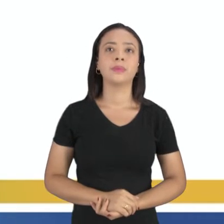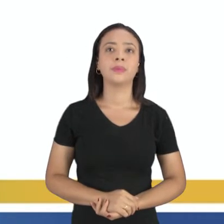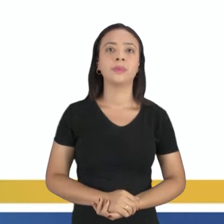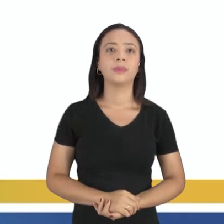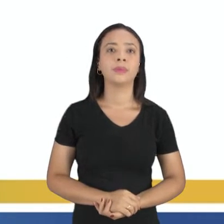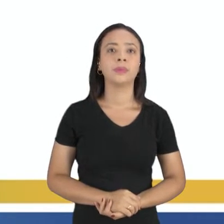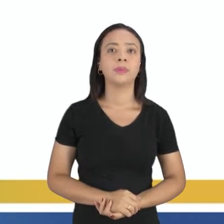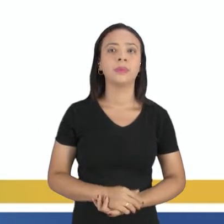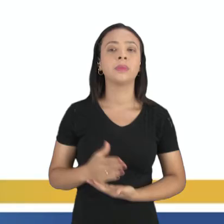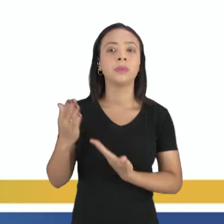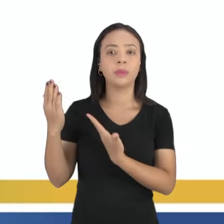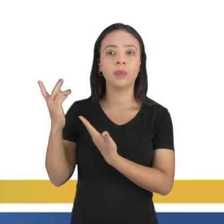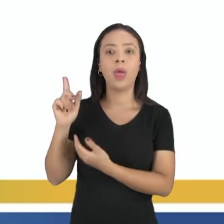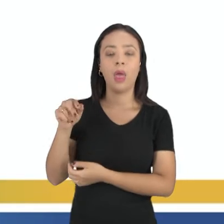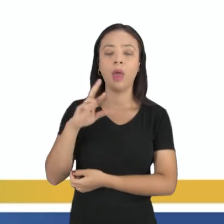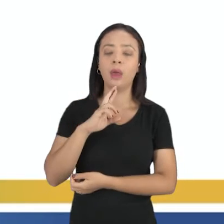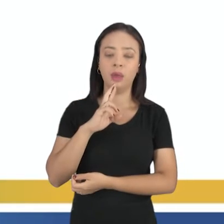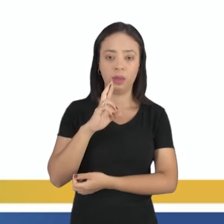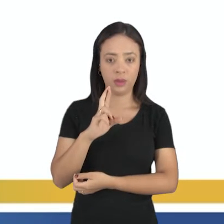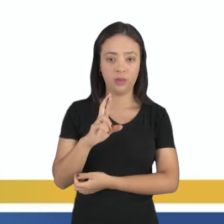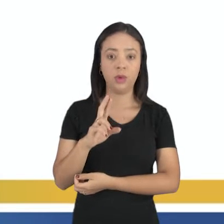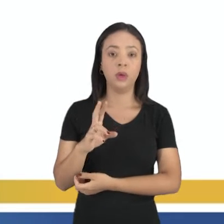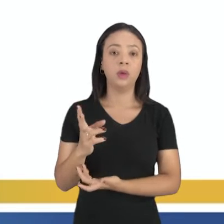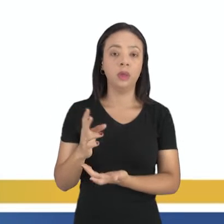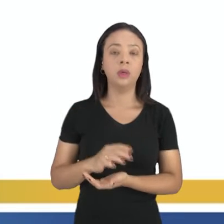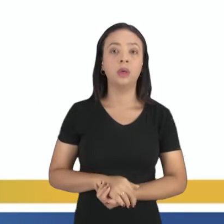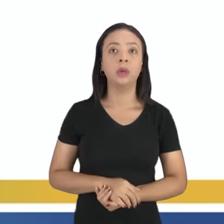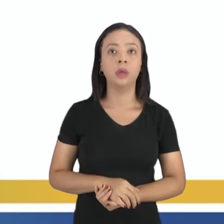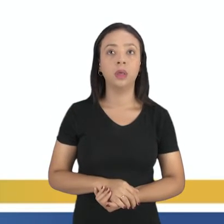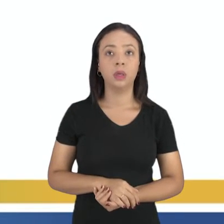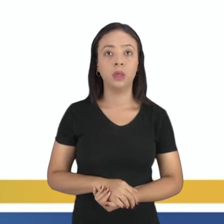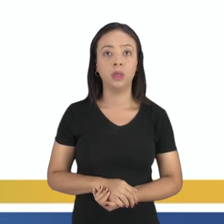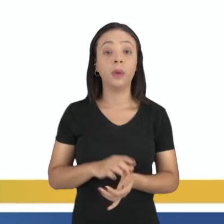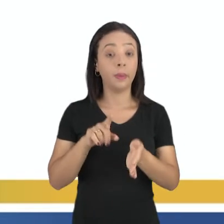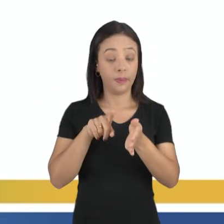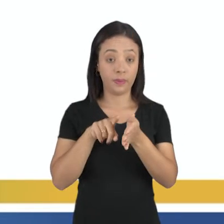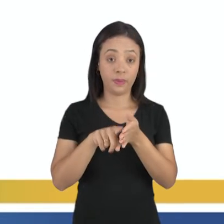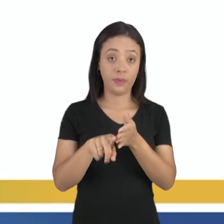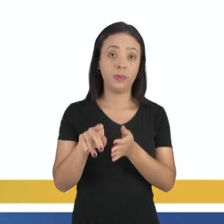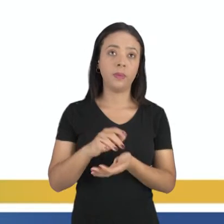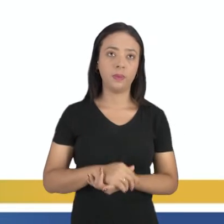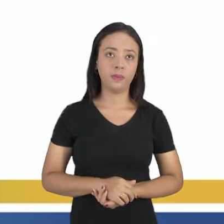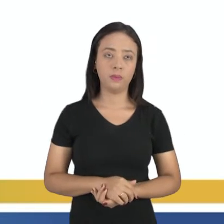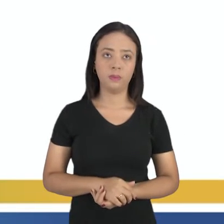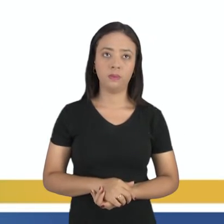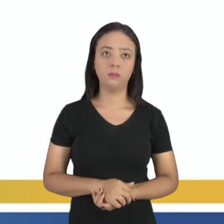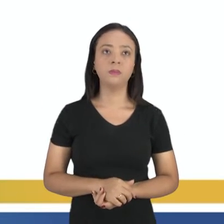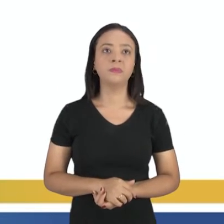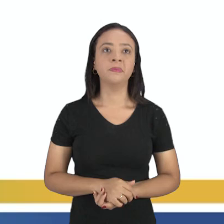229.913. Então, esse vai ser o resultado, né, da questão aí analisada.